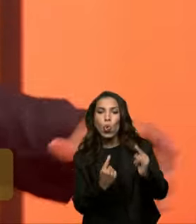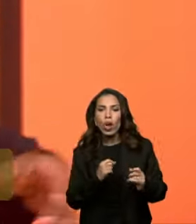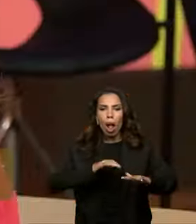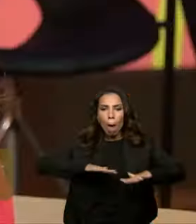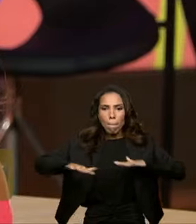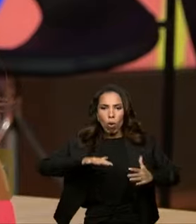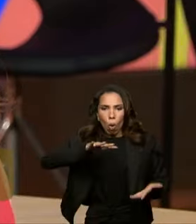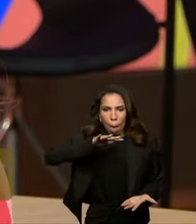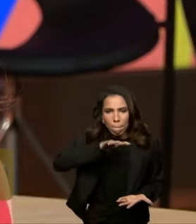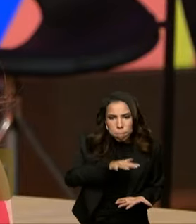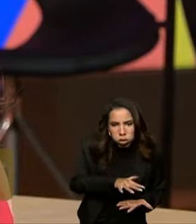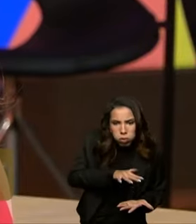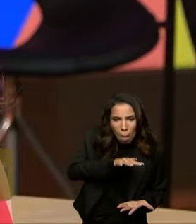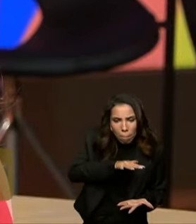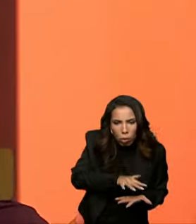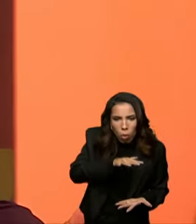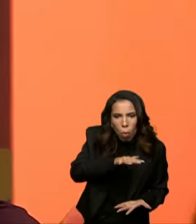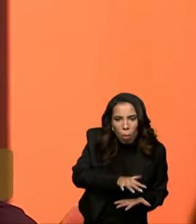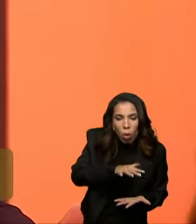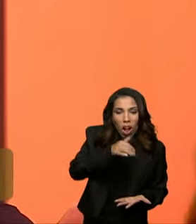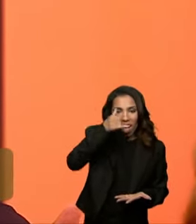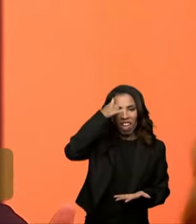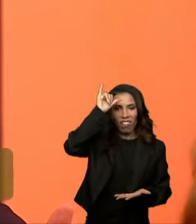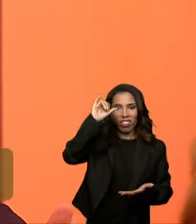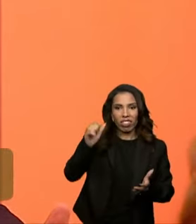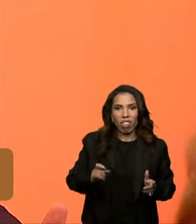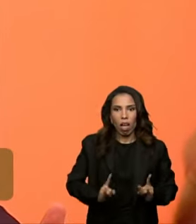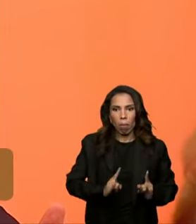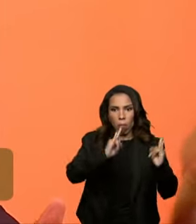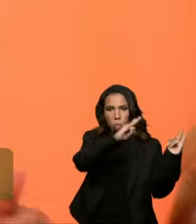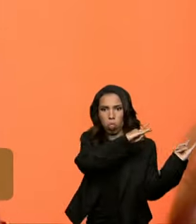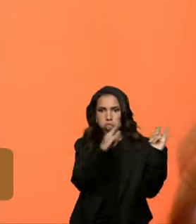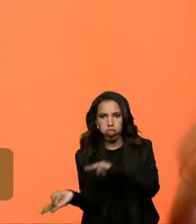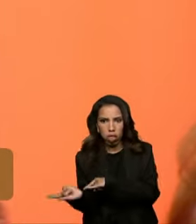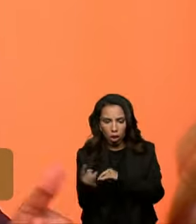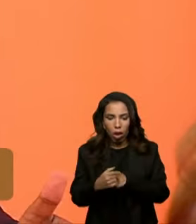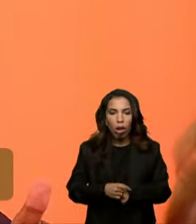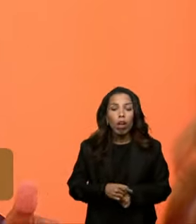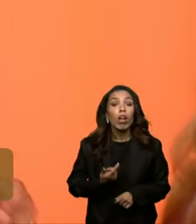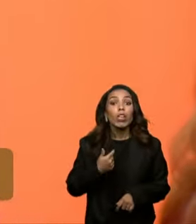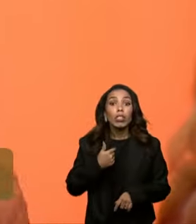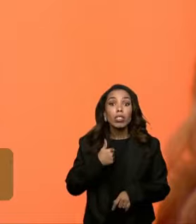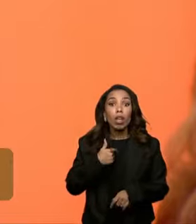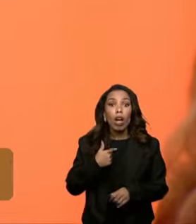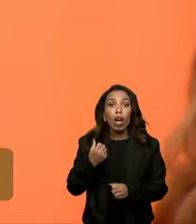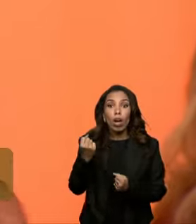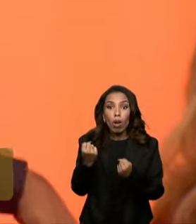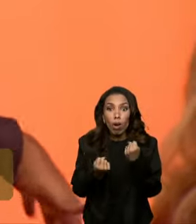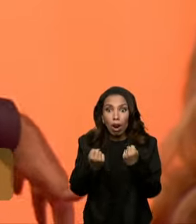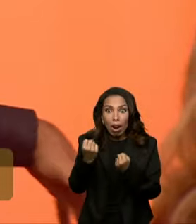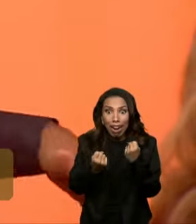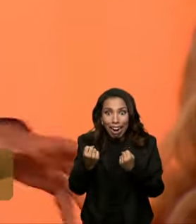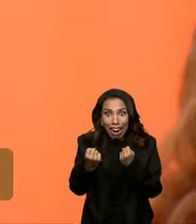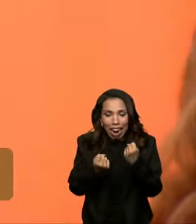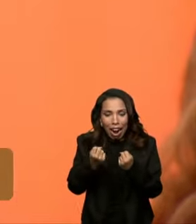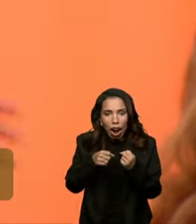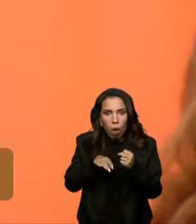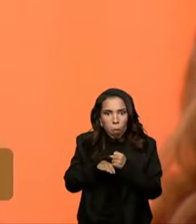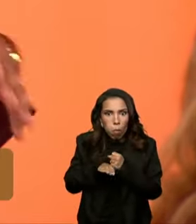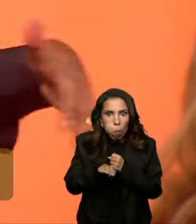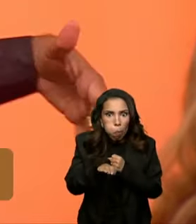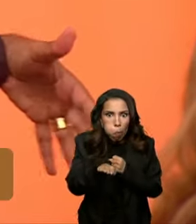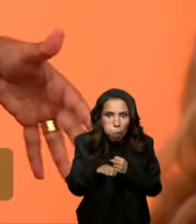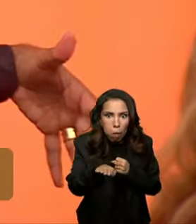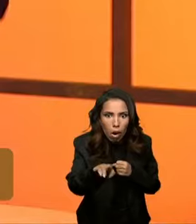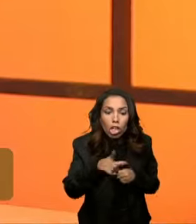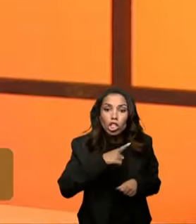quanto. Aí eu saí de Hamamatsu e fui para Nagoya, de carro. Aí no meio do caminho tinha um rasgo. Aquelas coisas mesmo. A gente já